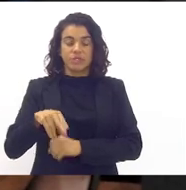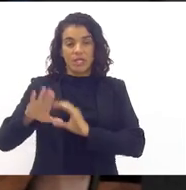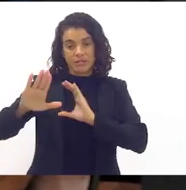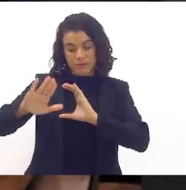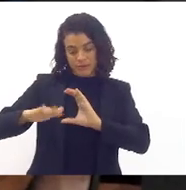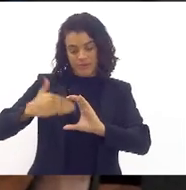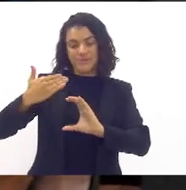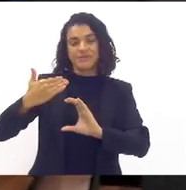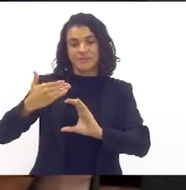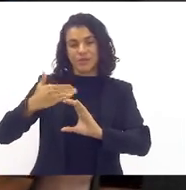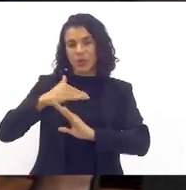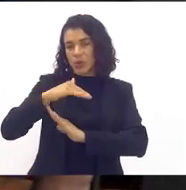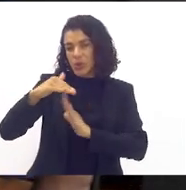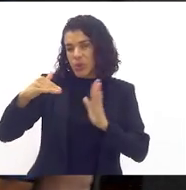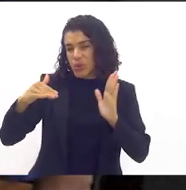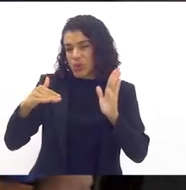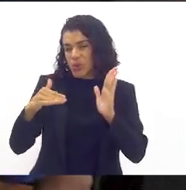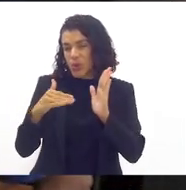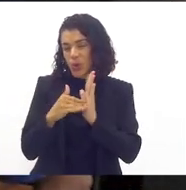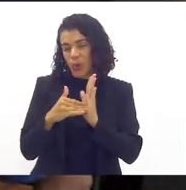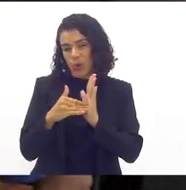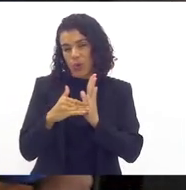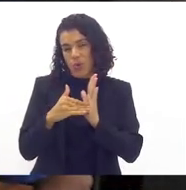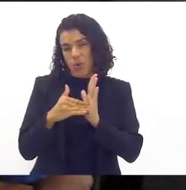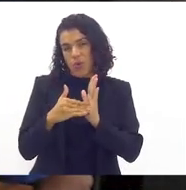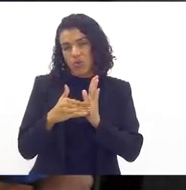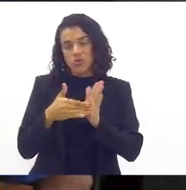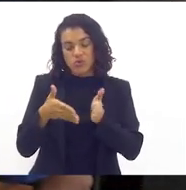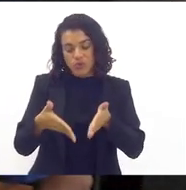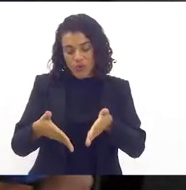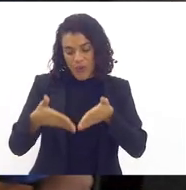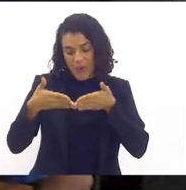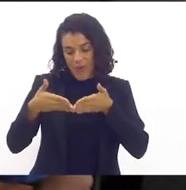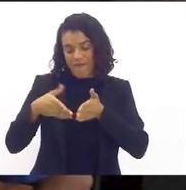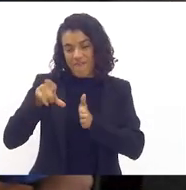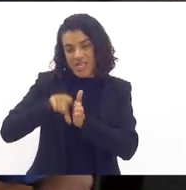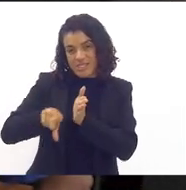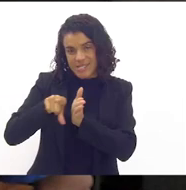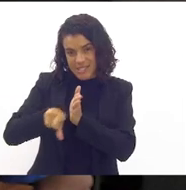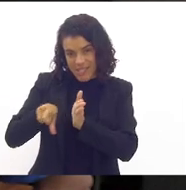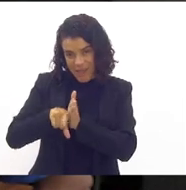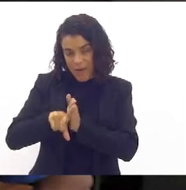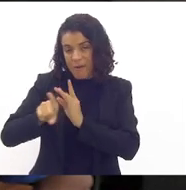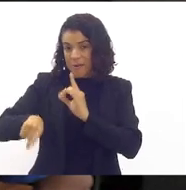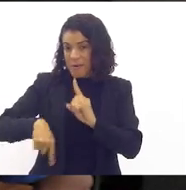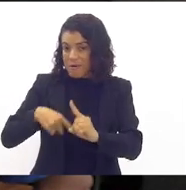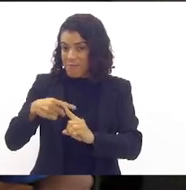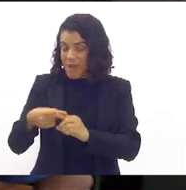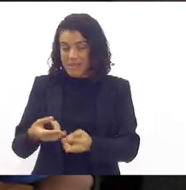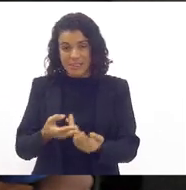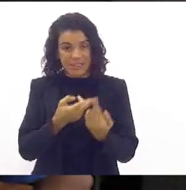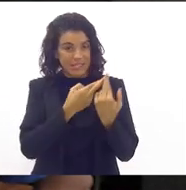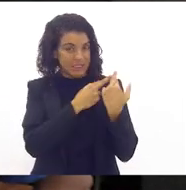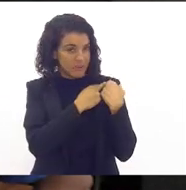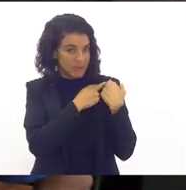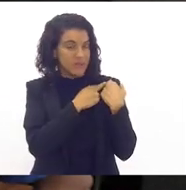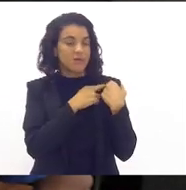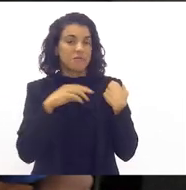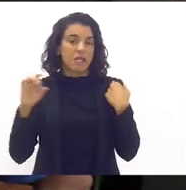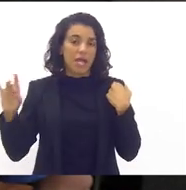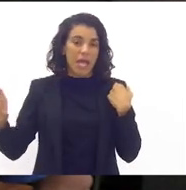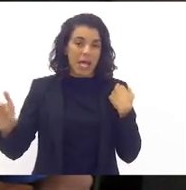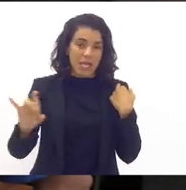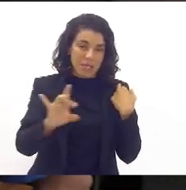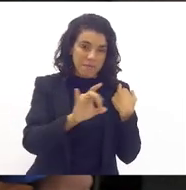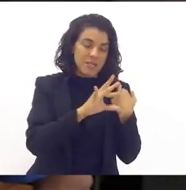nos enviasse todos os benefícios fiscais com as suas responsabilidades de quem o